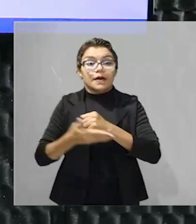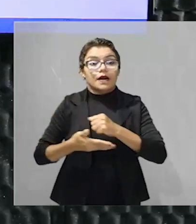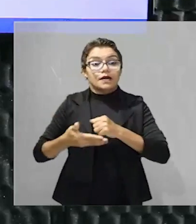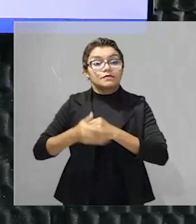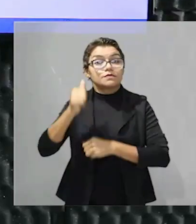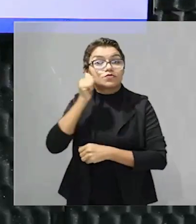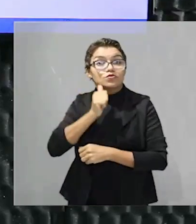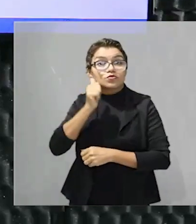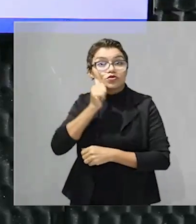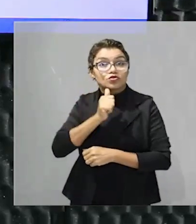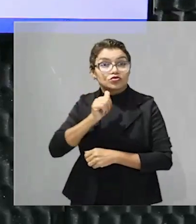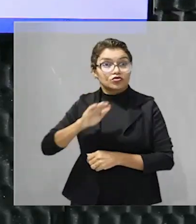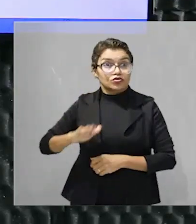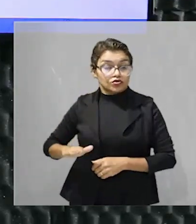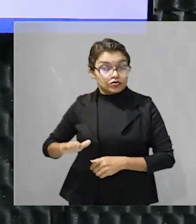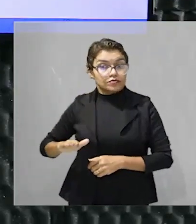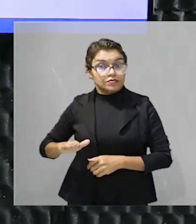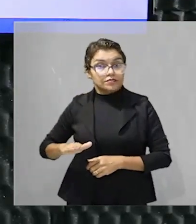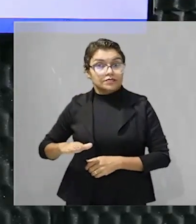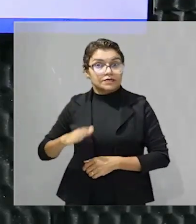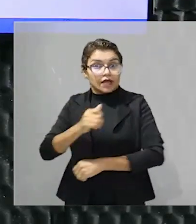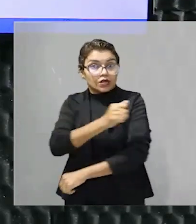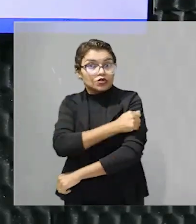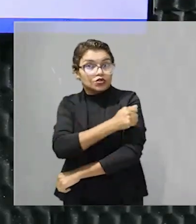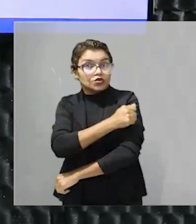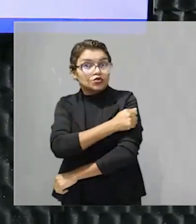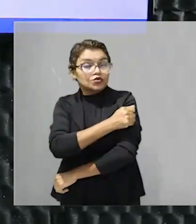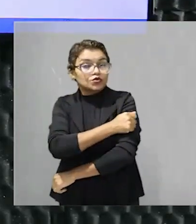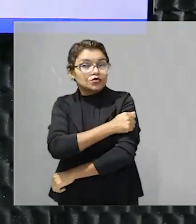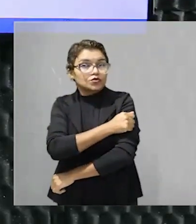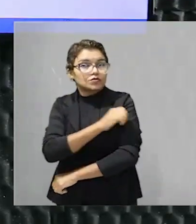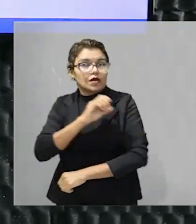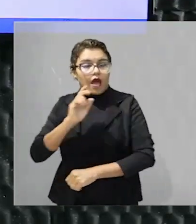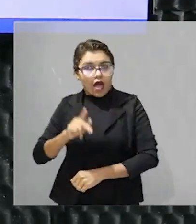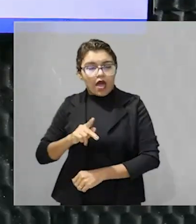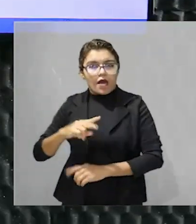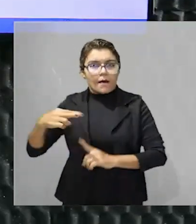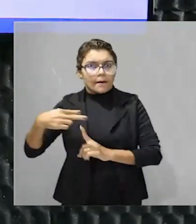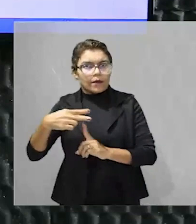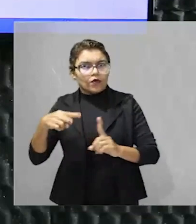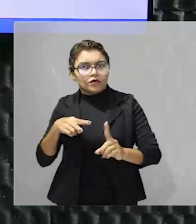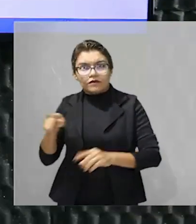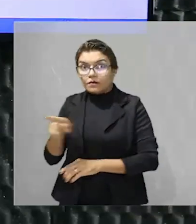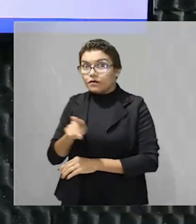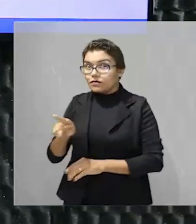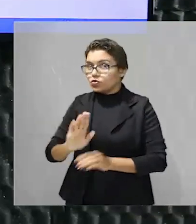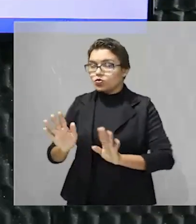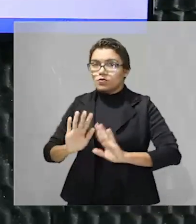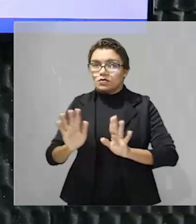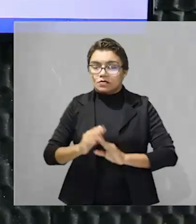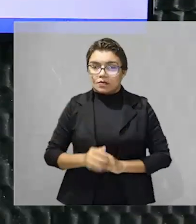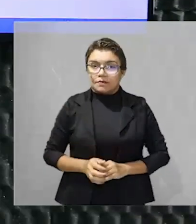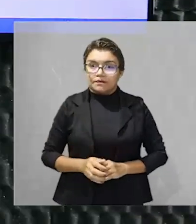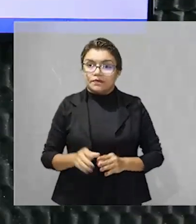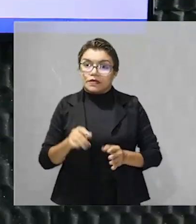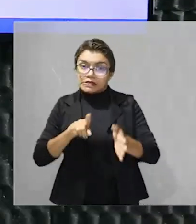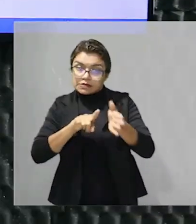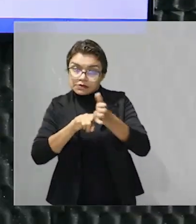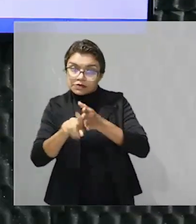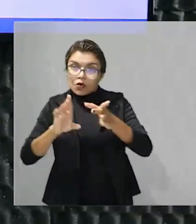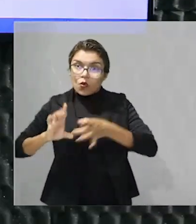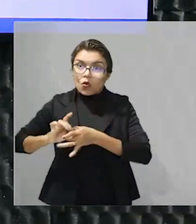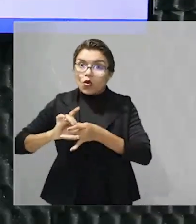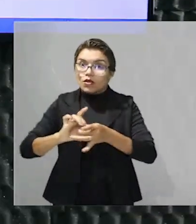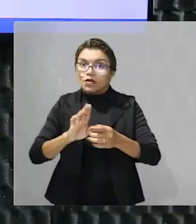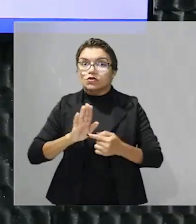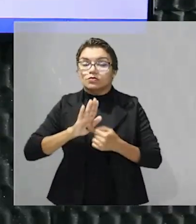menina. É o ponto de vista da estudante, não é o da professora. O contexto do enunciado te deu, ó, isso aqui é uma